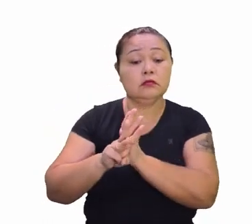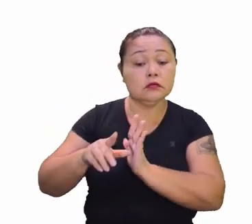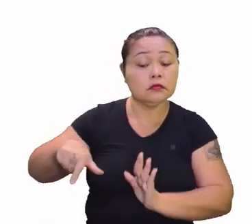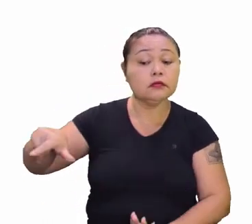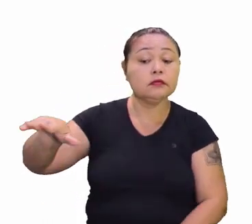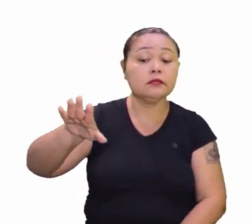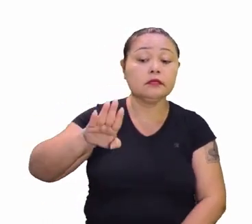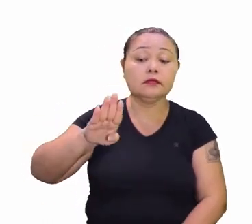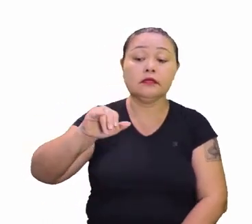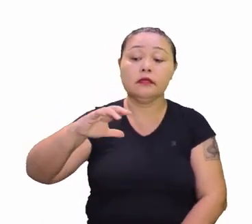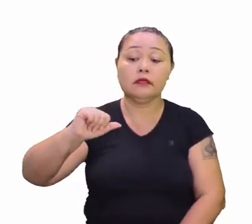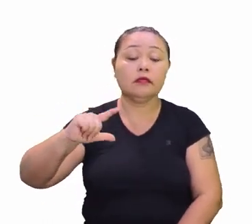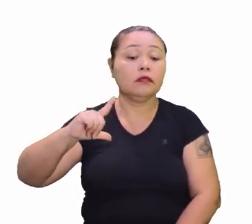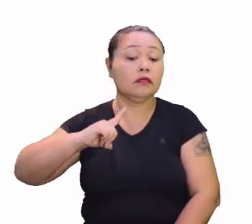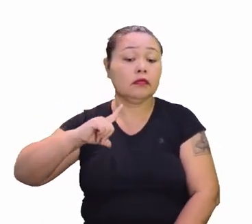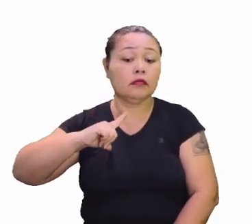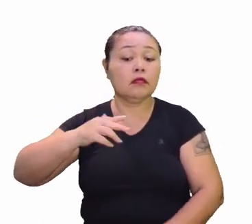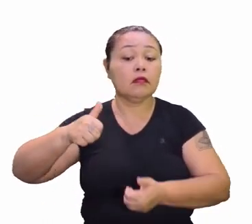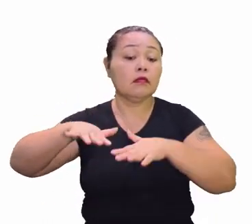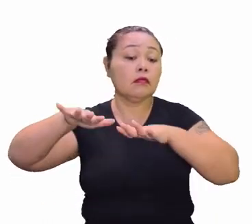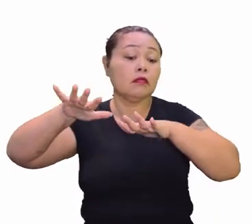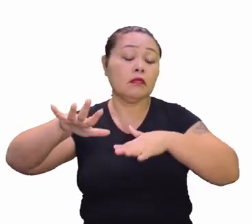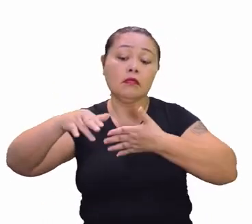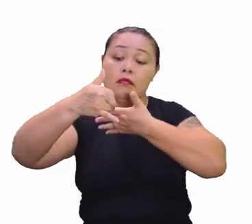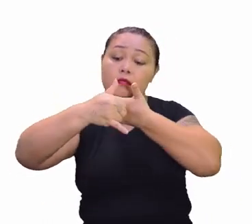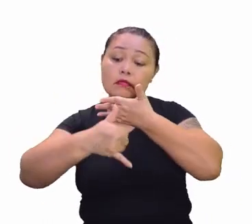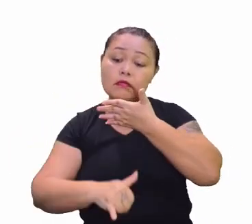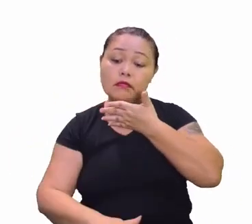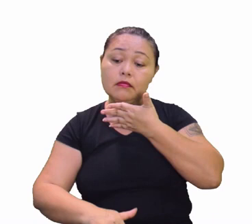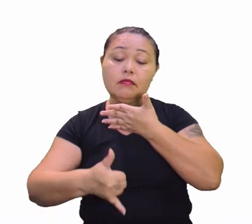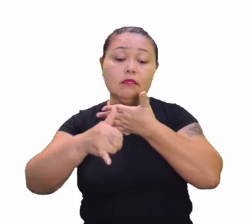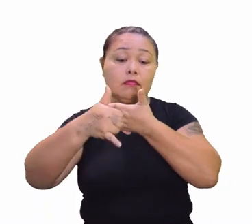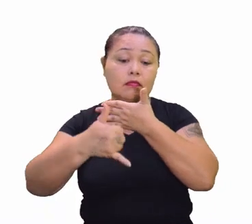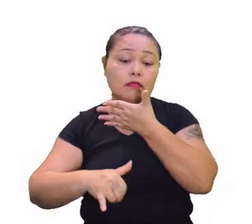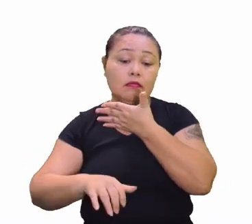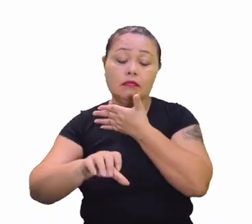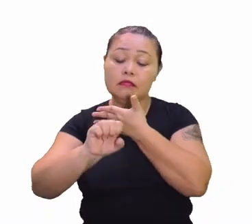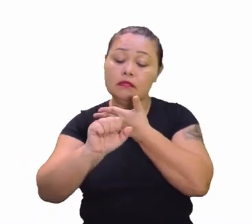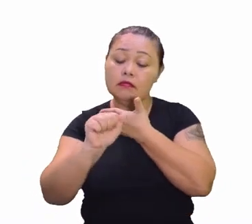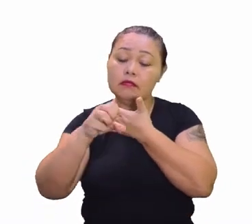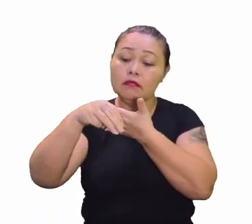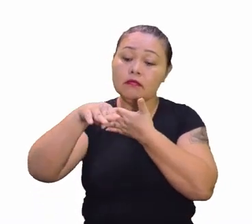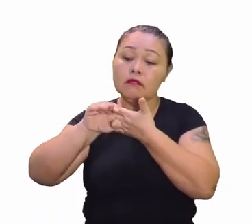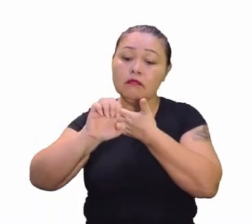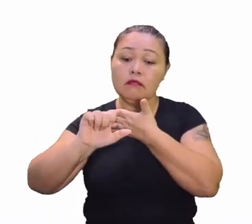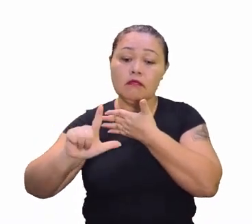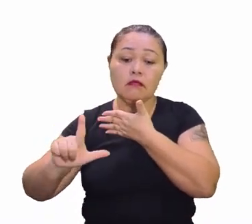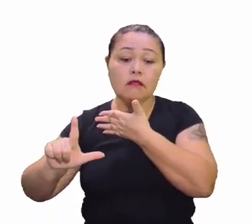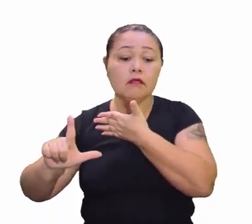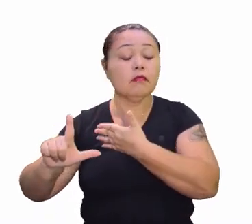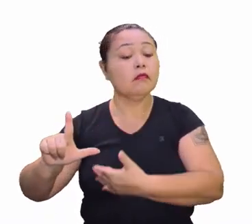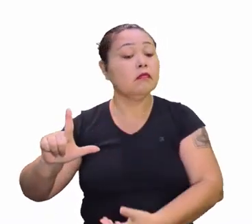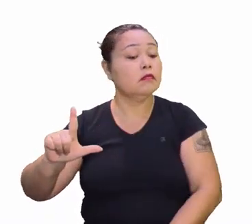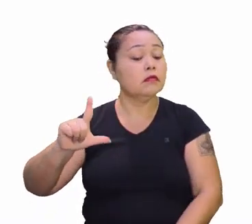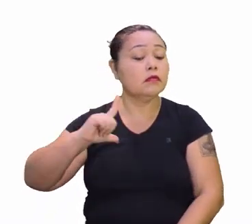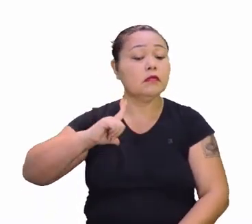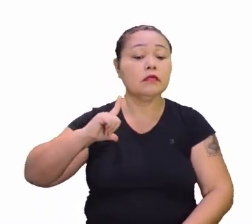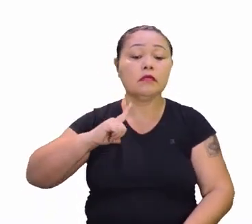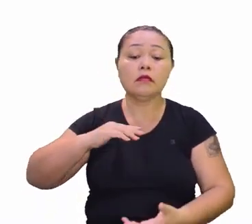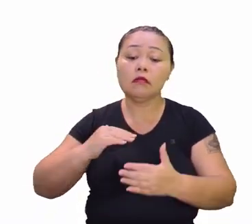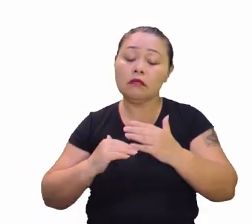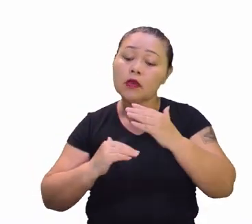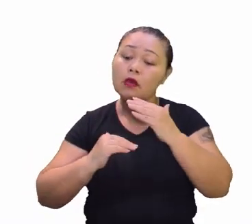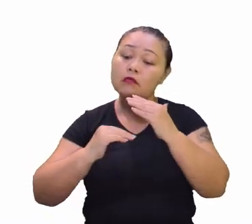É nesta bacia que está instalada a usina hidrelétrica de Samuel, que tem